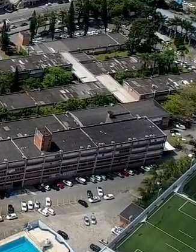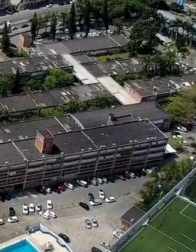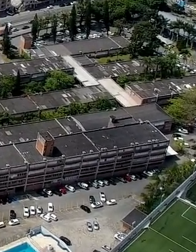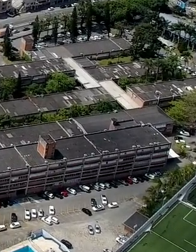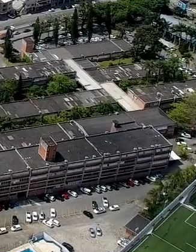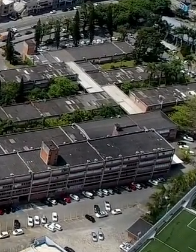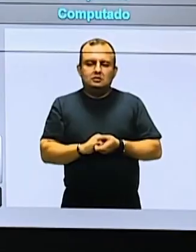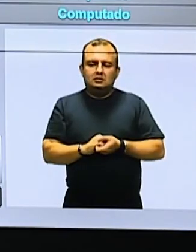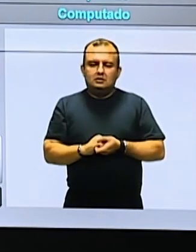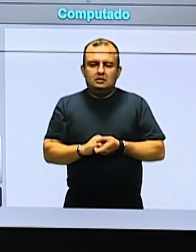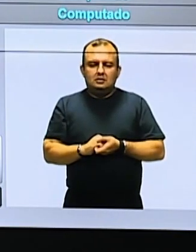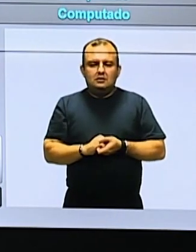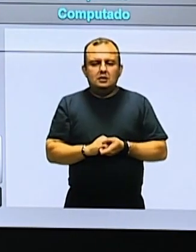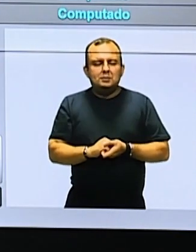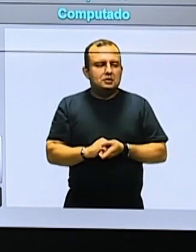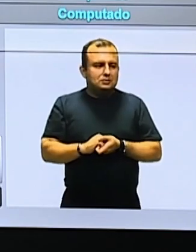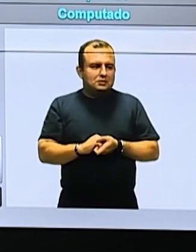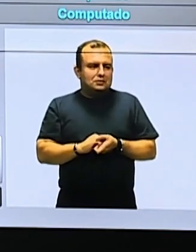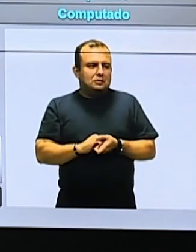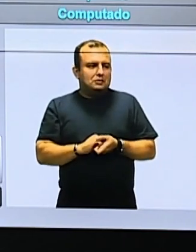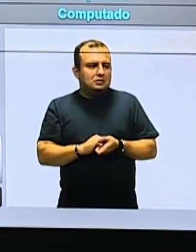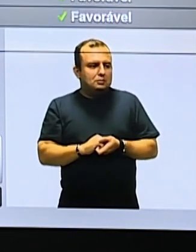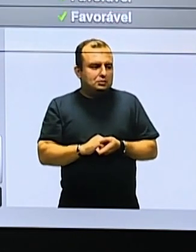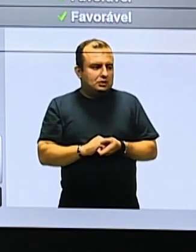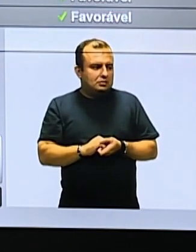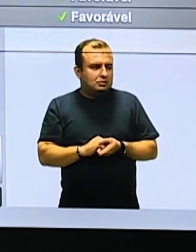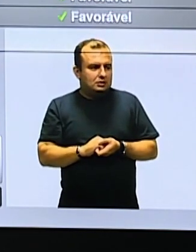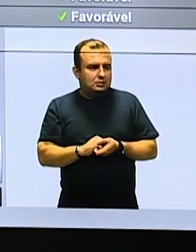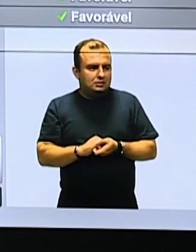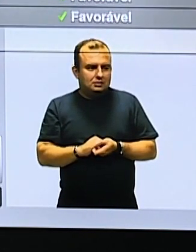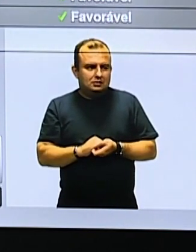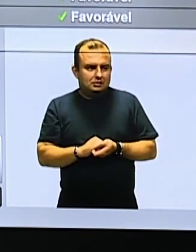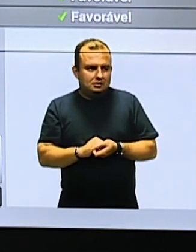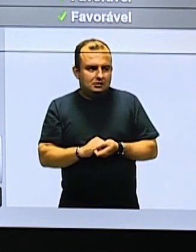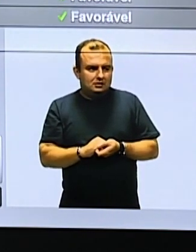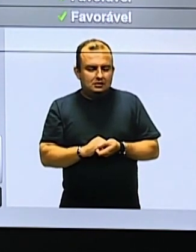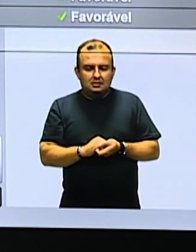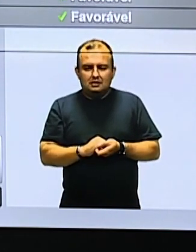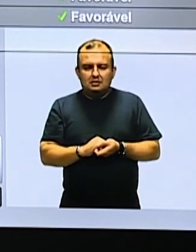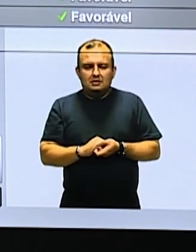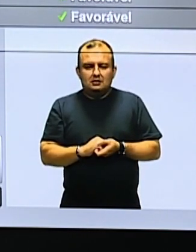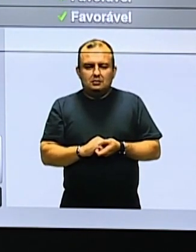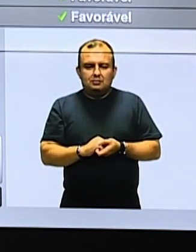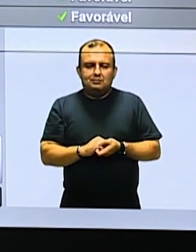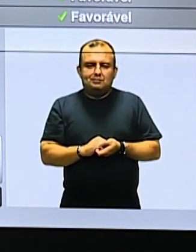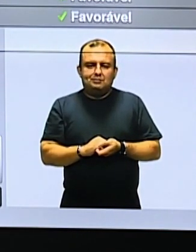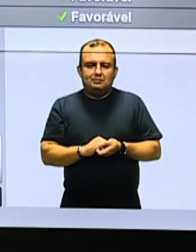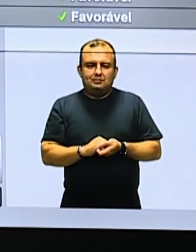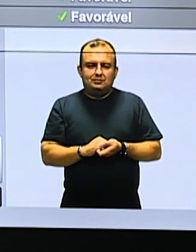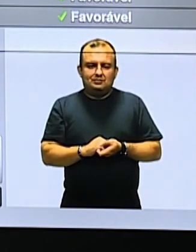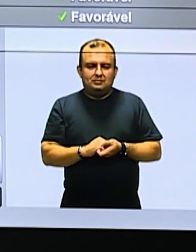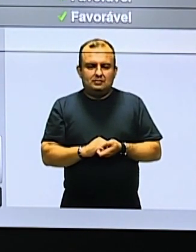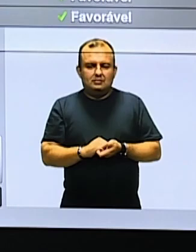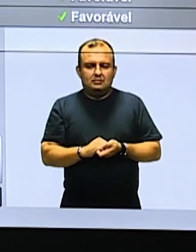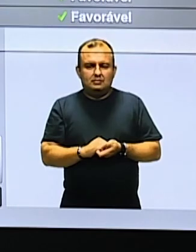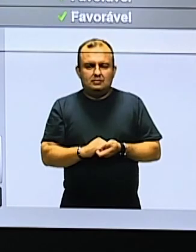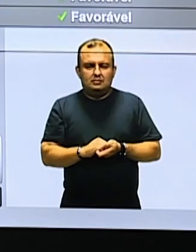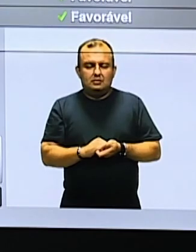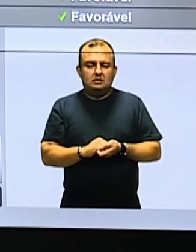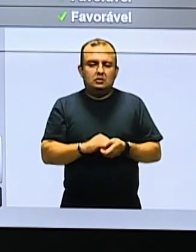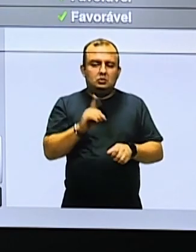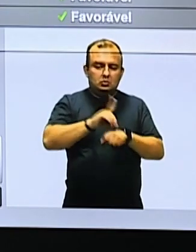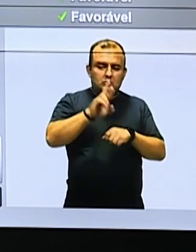pelo tamanho em primeira votação os vereadores aprovaram o projeto de lei ordinária 30 de